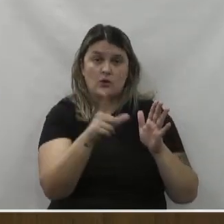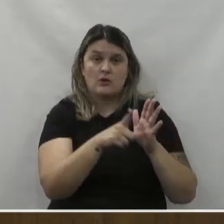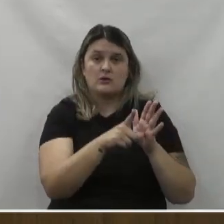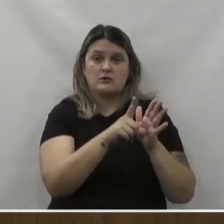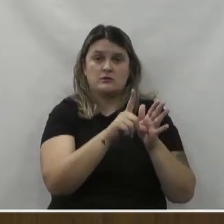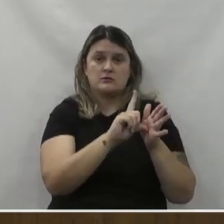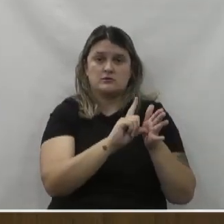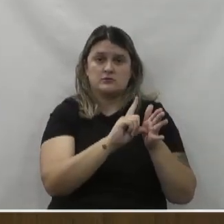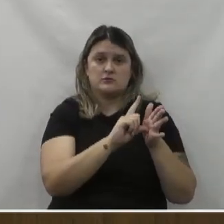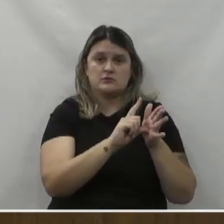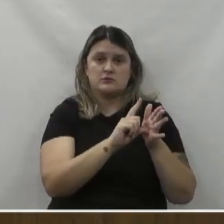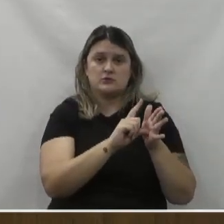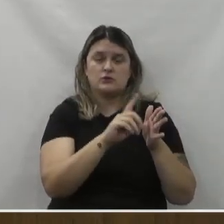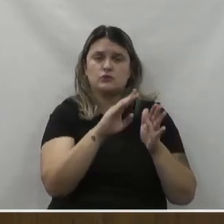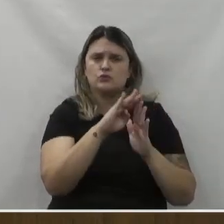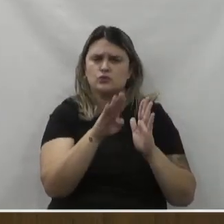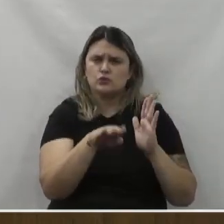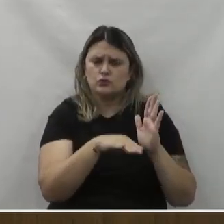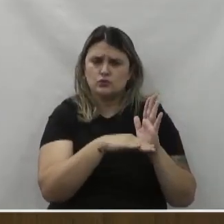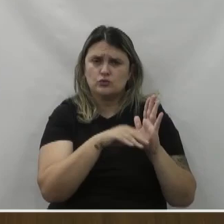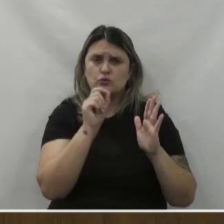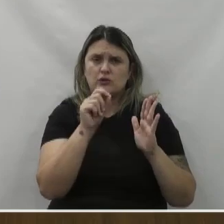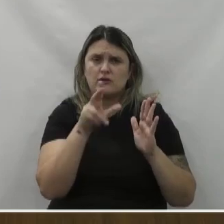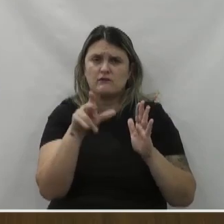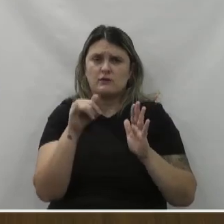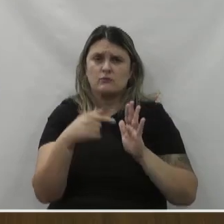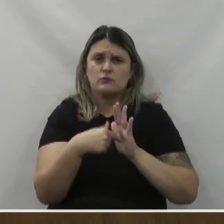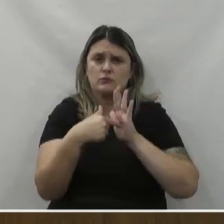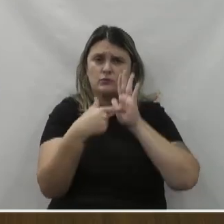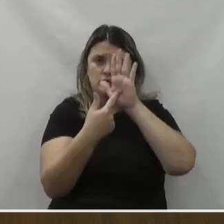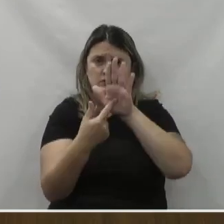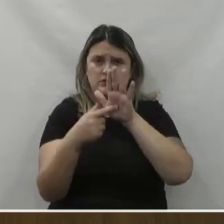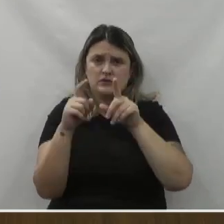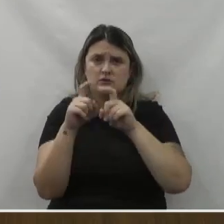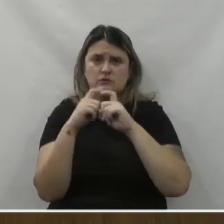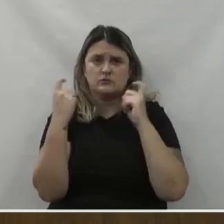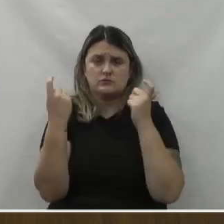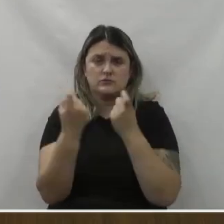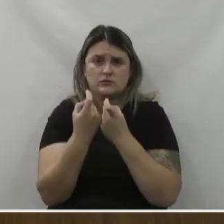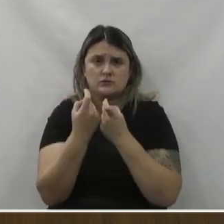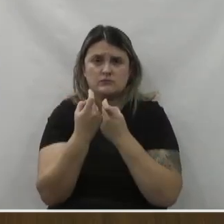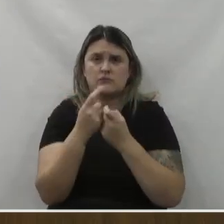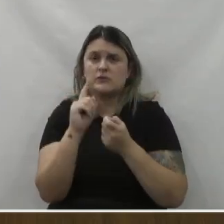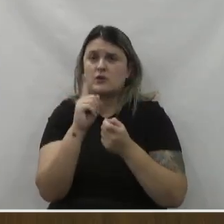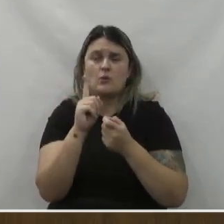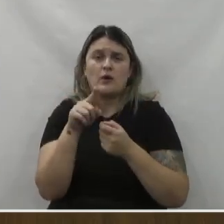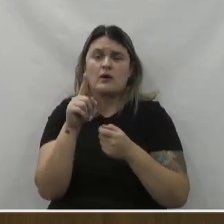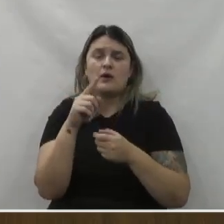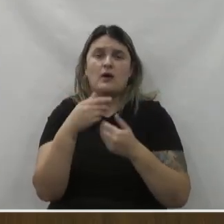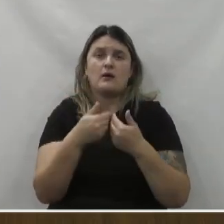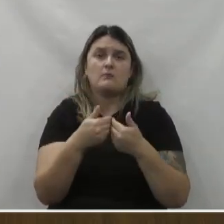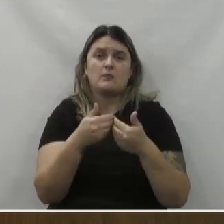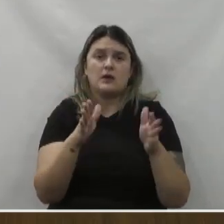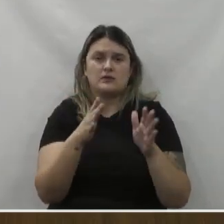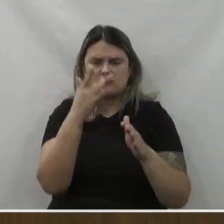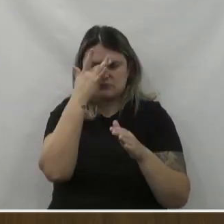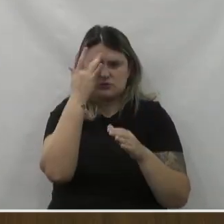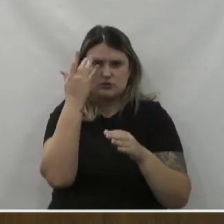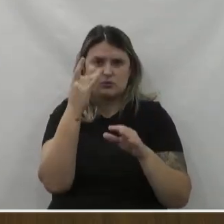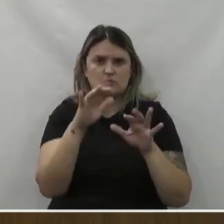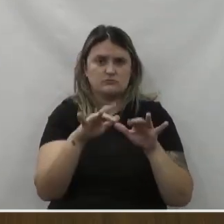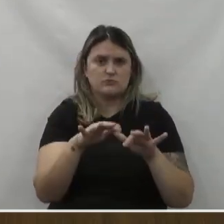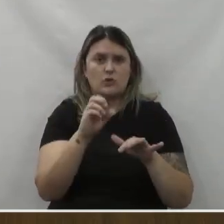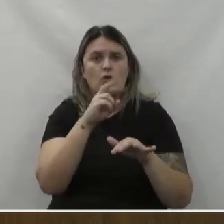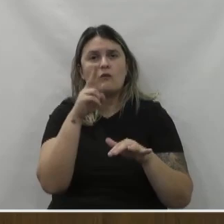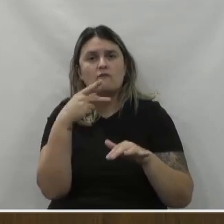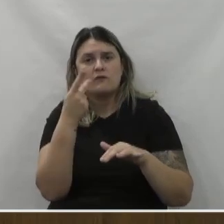antecedência, tudo que iria ser passado aí nessa reunião. Não foi aberto ao público do primeiro momento, então alguns vereadores